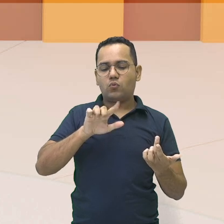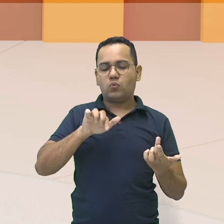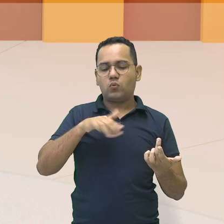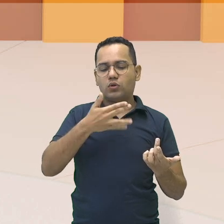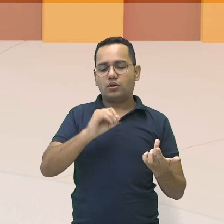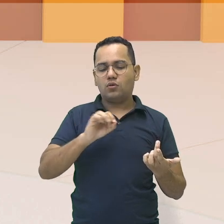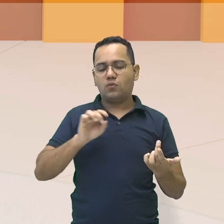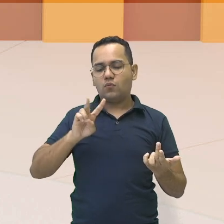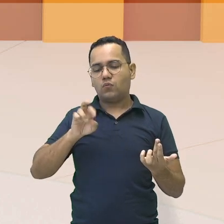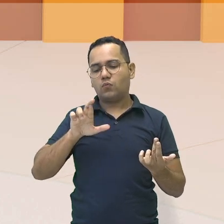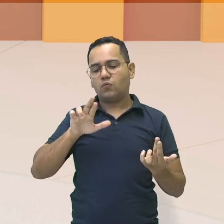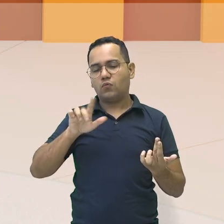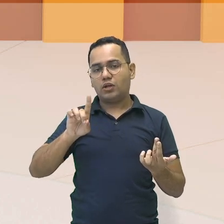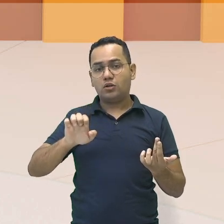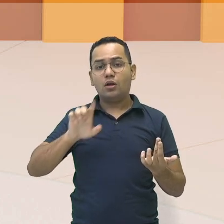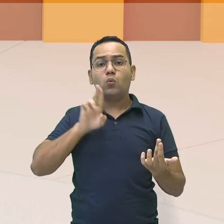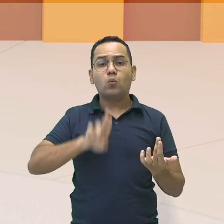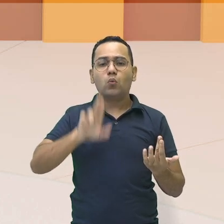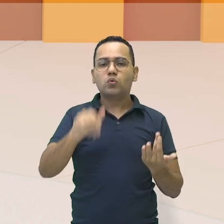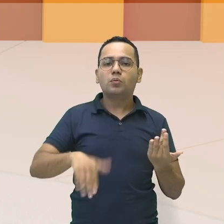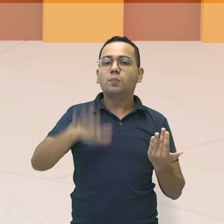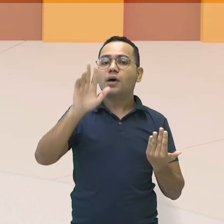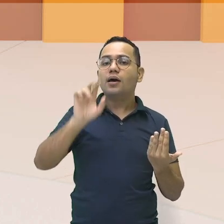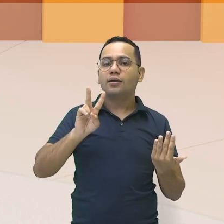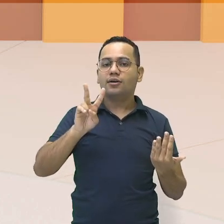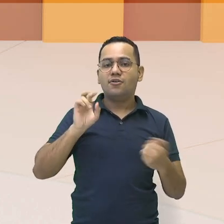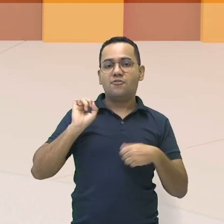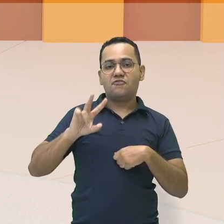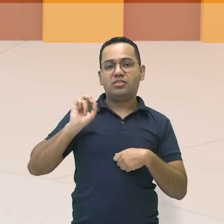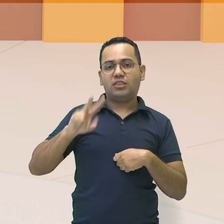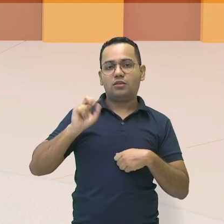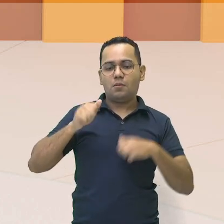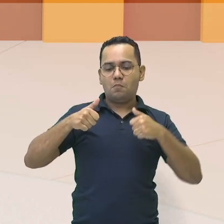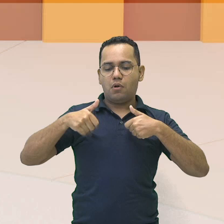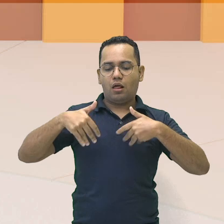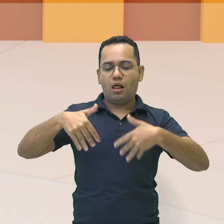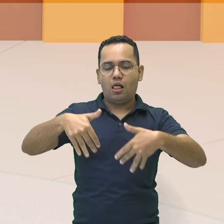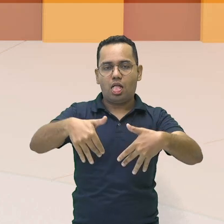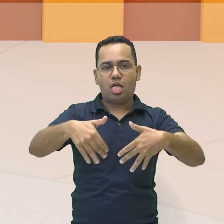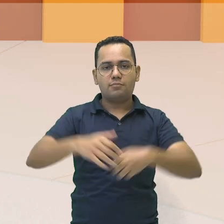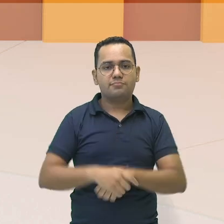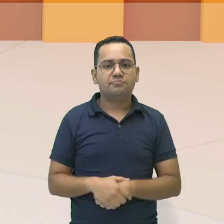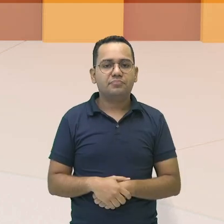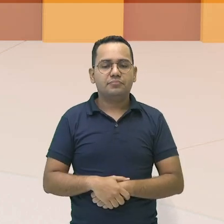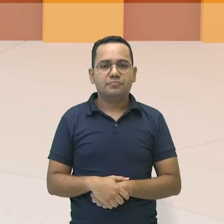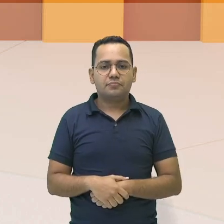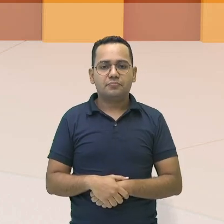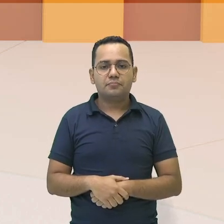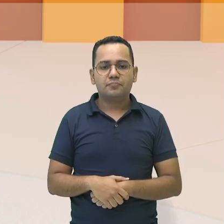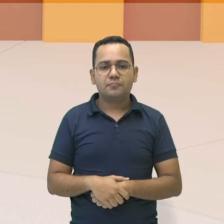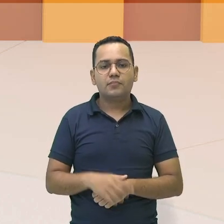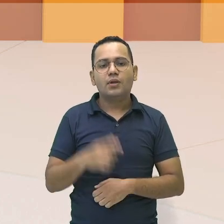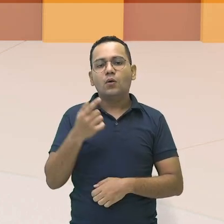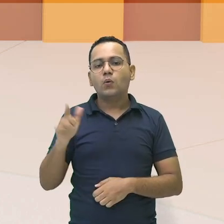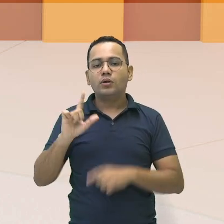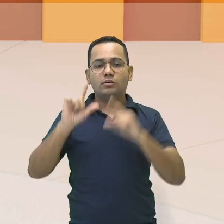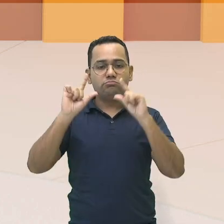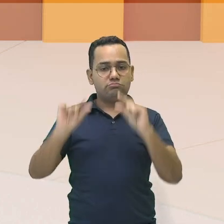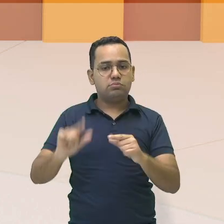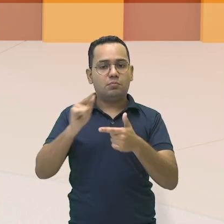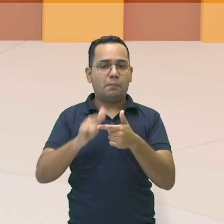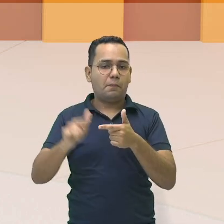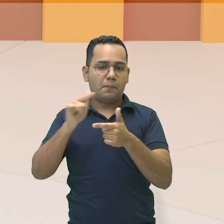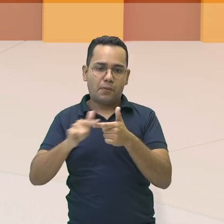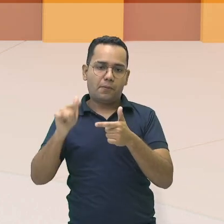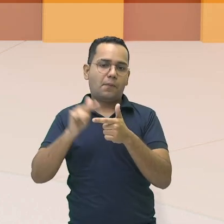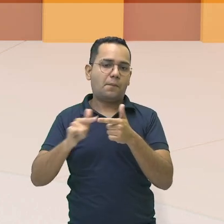eles estavam também com essa preocupação. Debater ali soluções para reduzir os desastres naturais que já afetavam